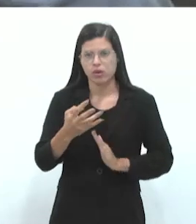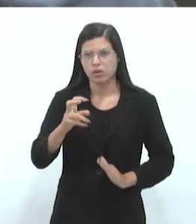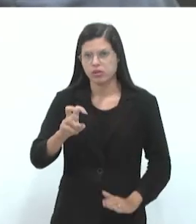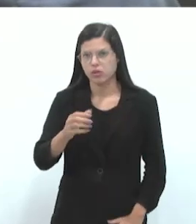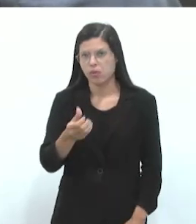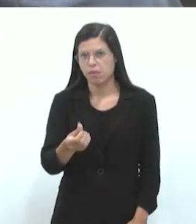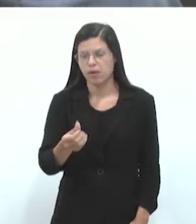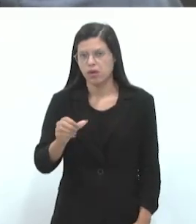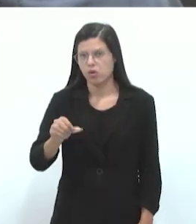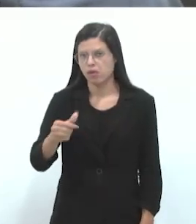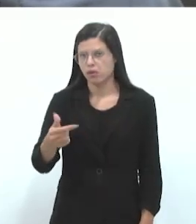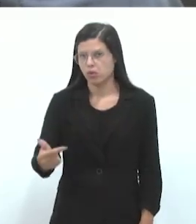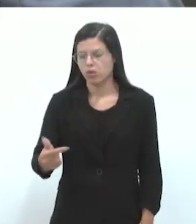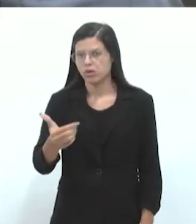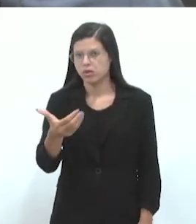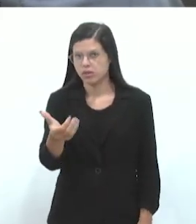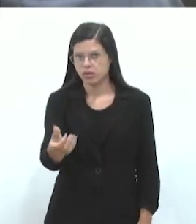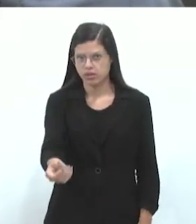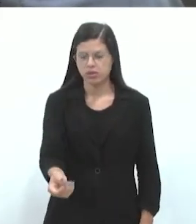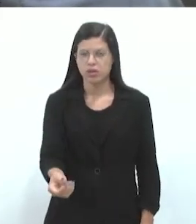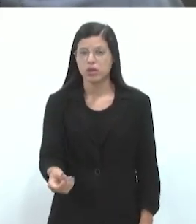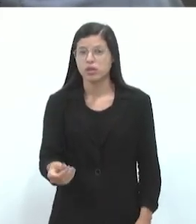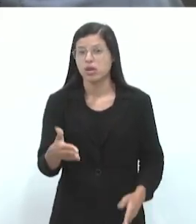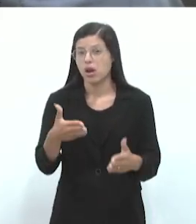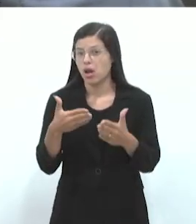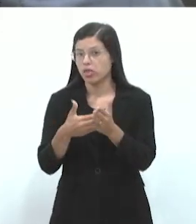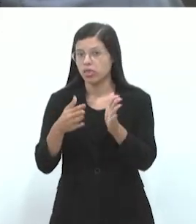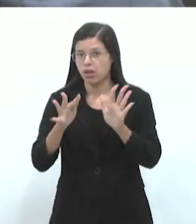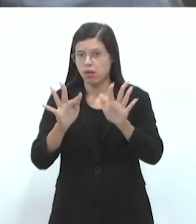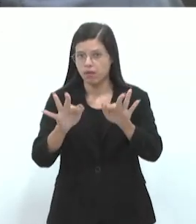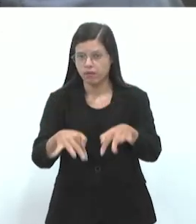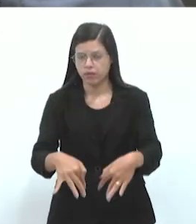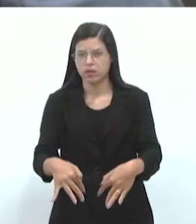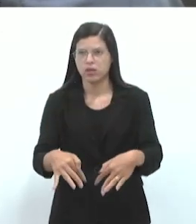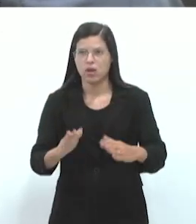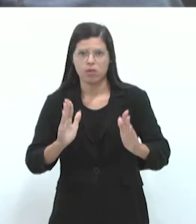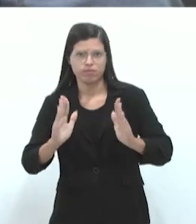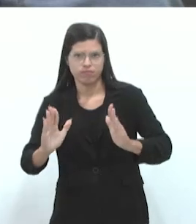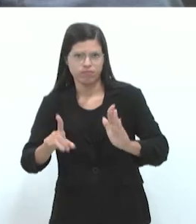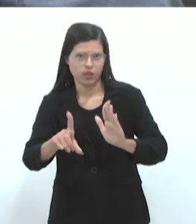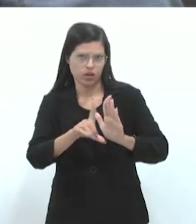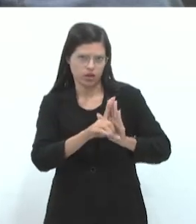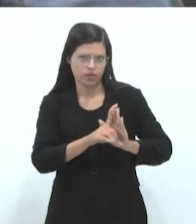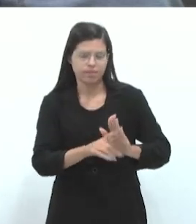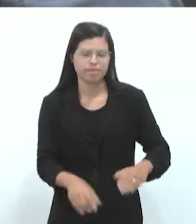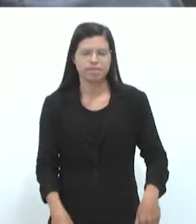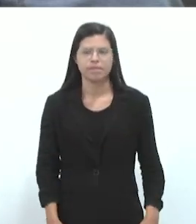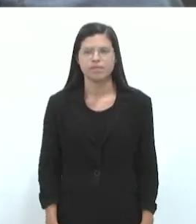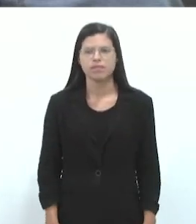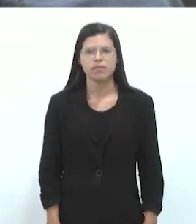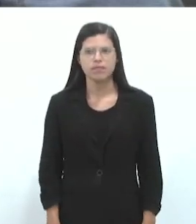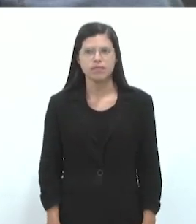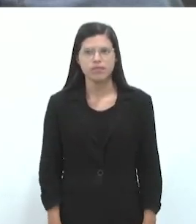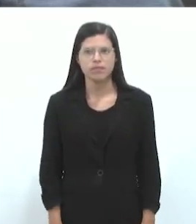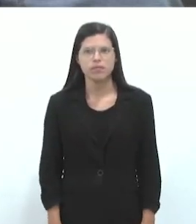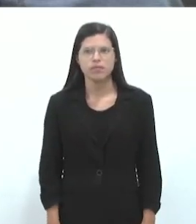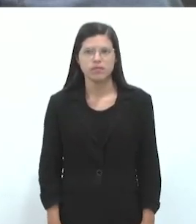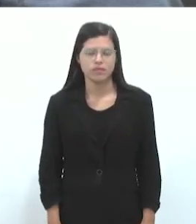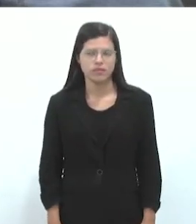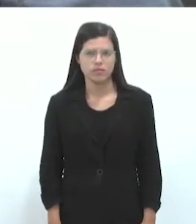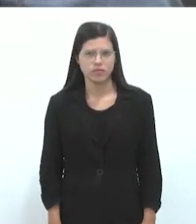de 16, até, no máximo, o final da vigência desta lei. E, lá